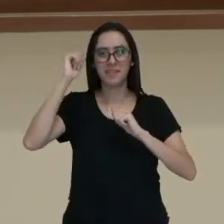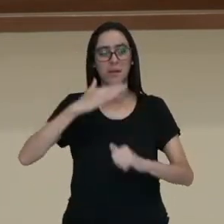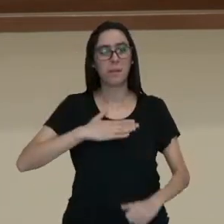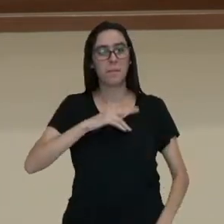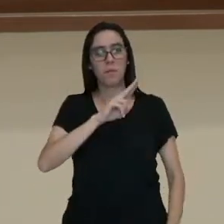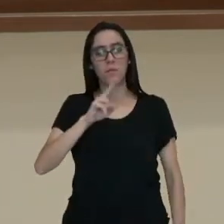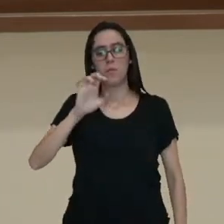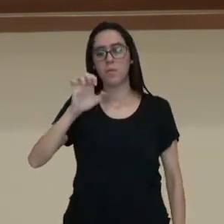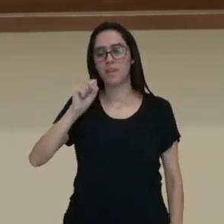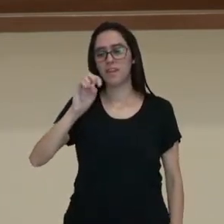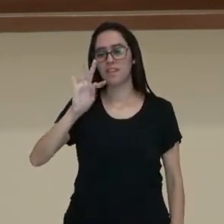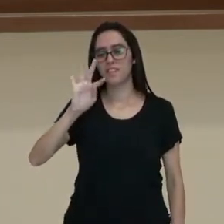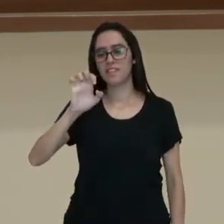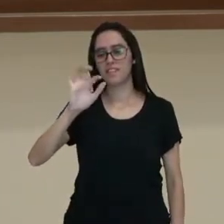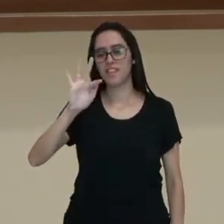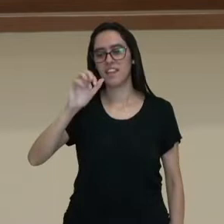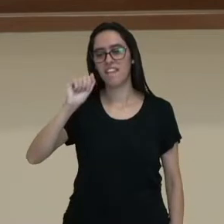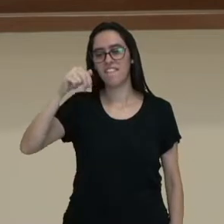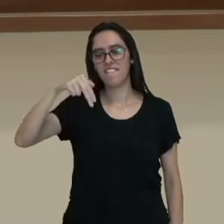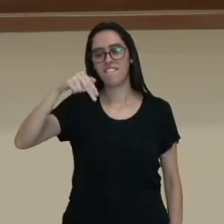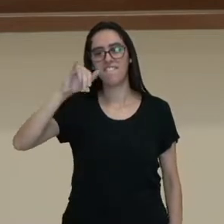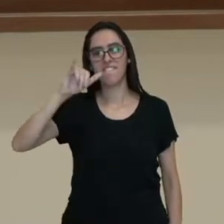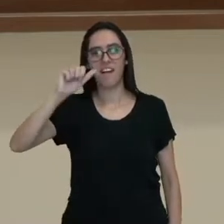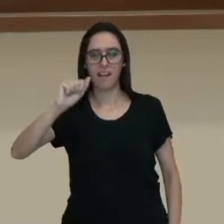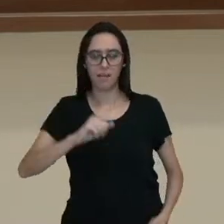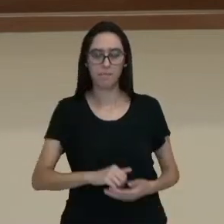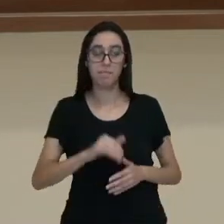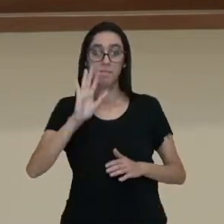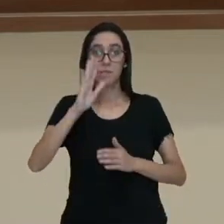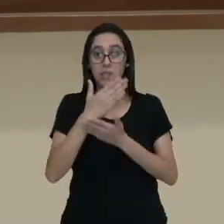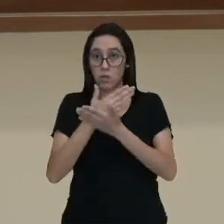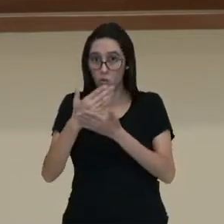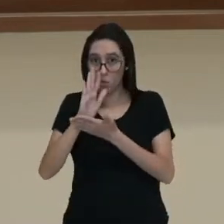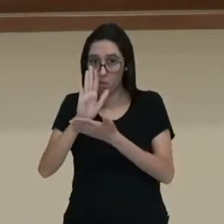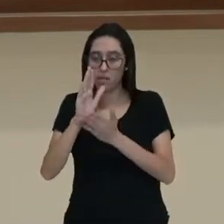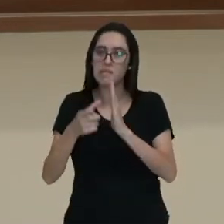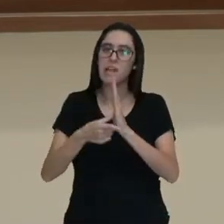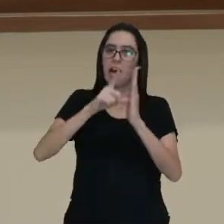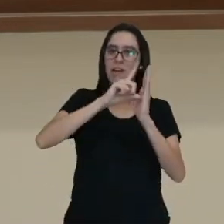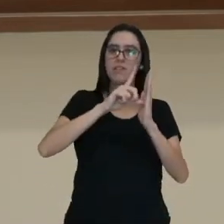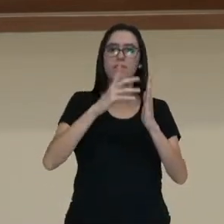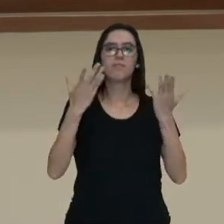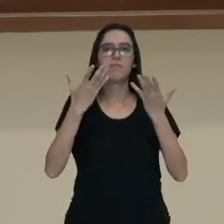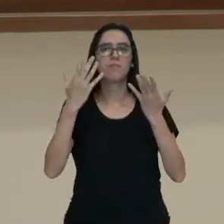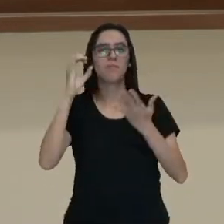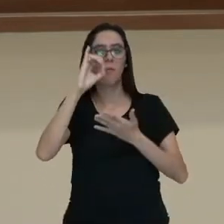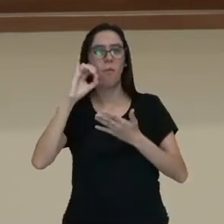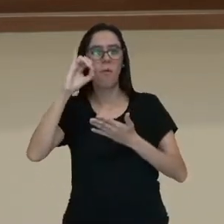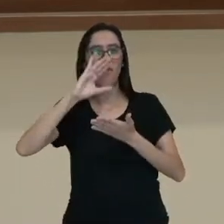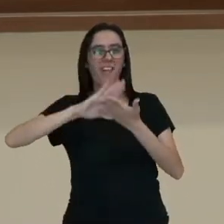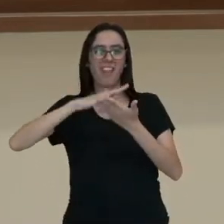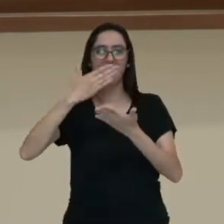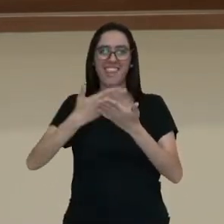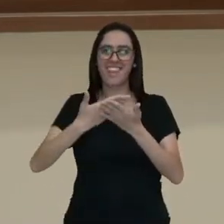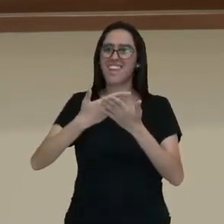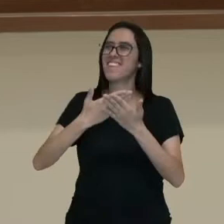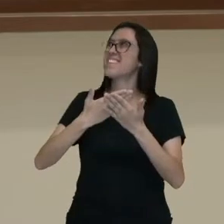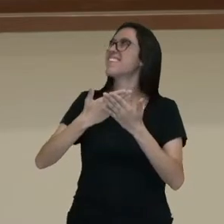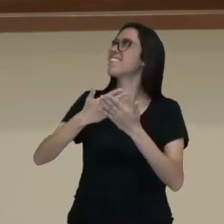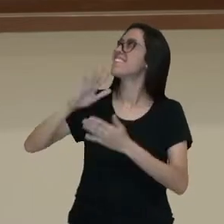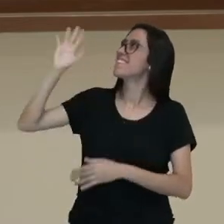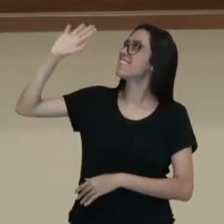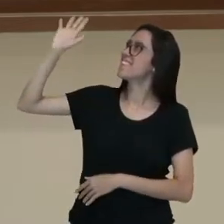vocês, professora Estefânia. Antes de começar a nossa aula, nós vamos dar um olá para a nossa